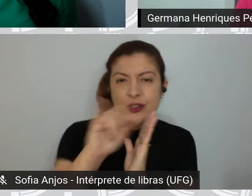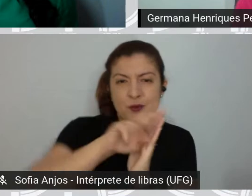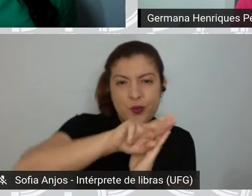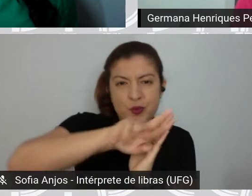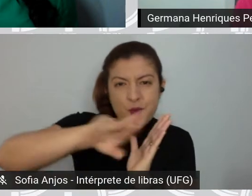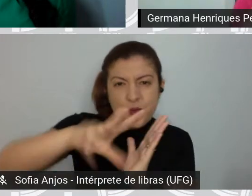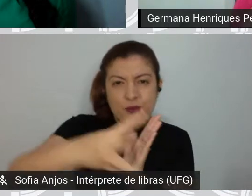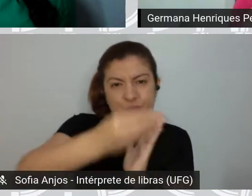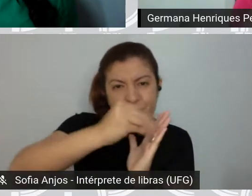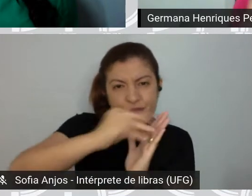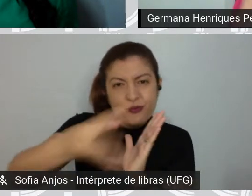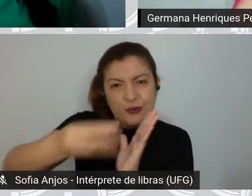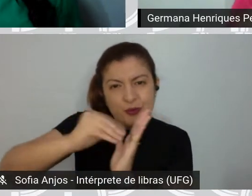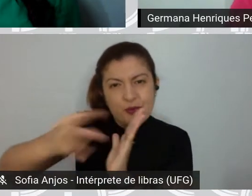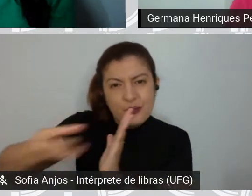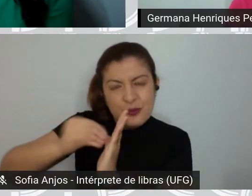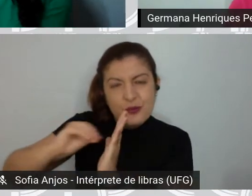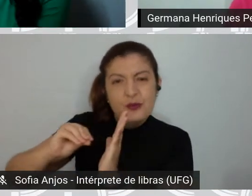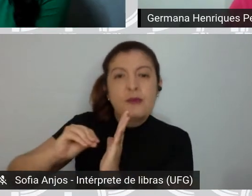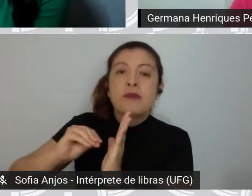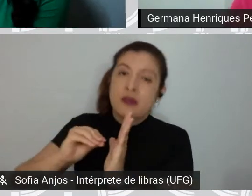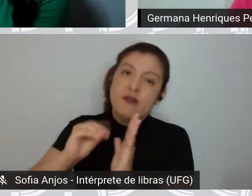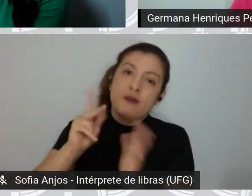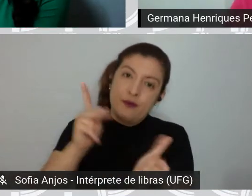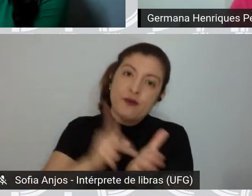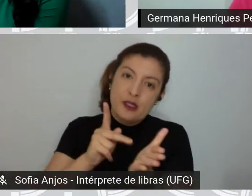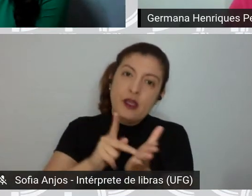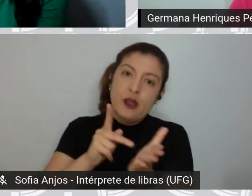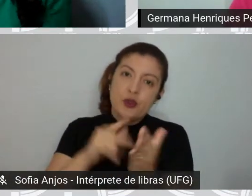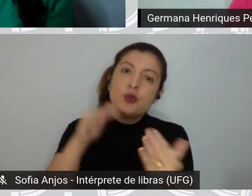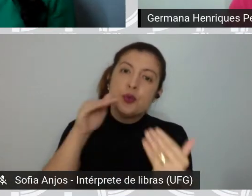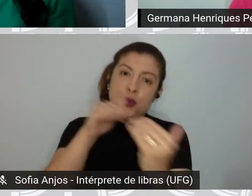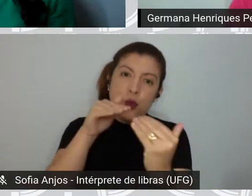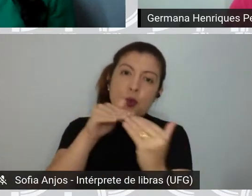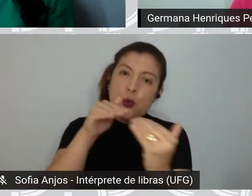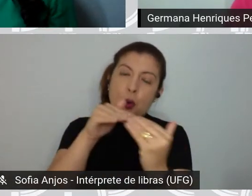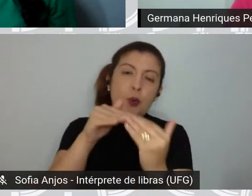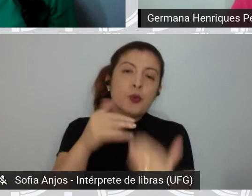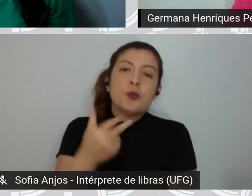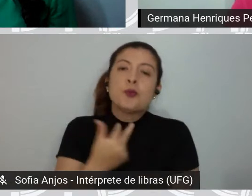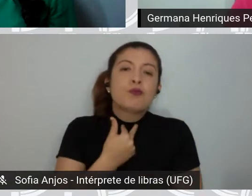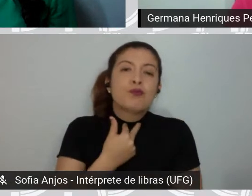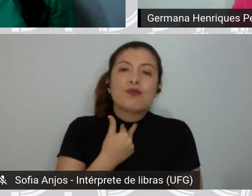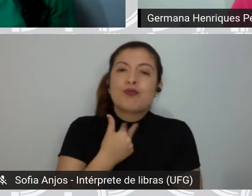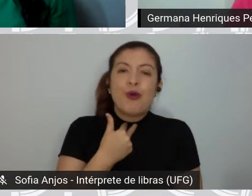visão histórica, do nosso chão histórico, de uma maneira